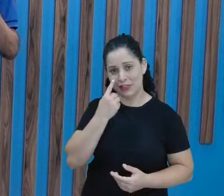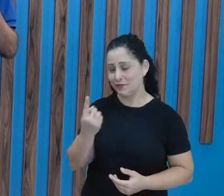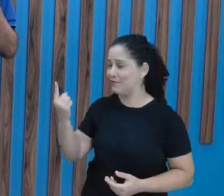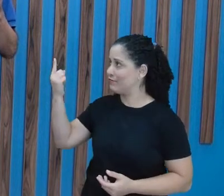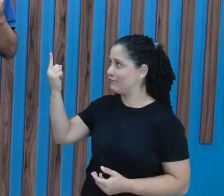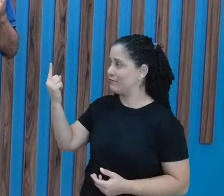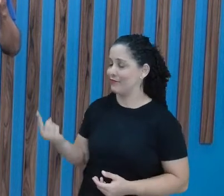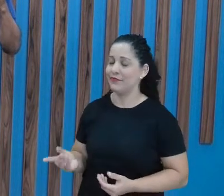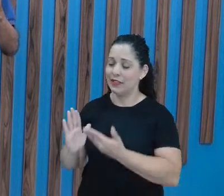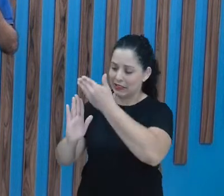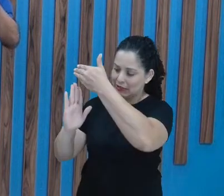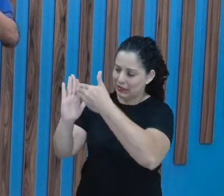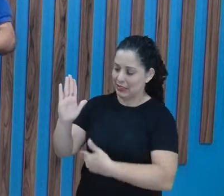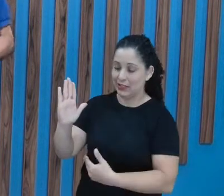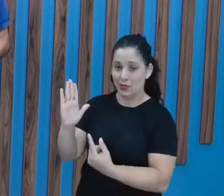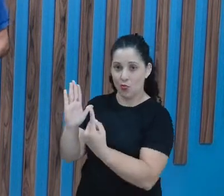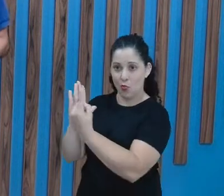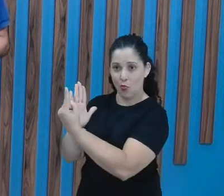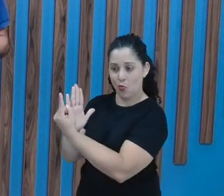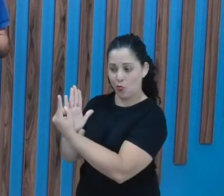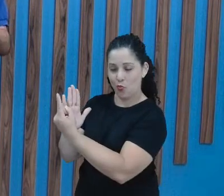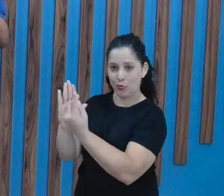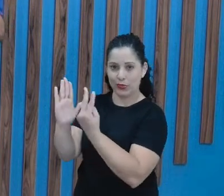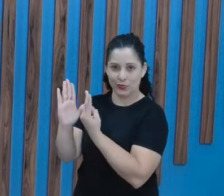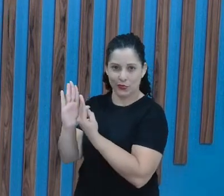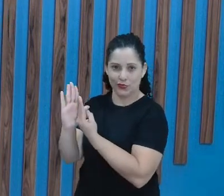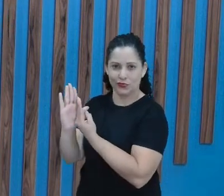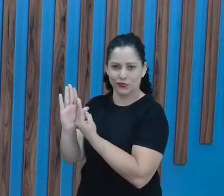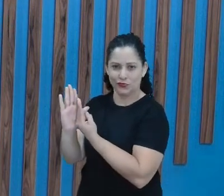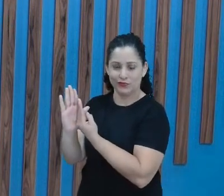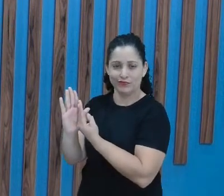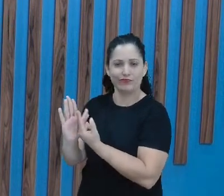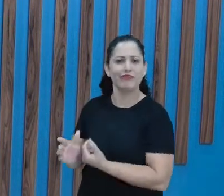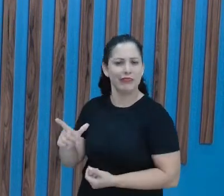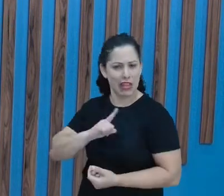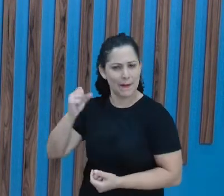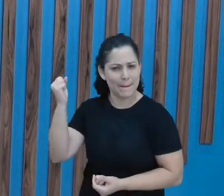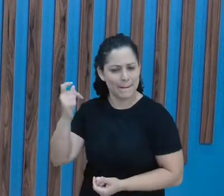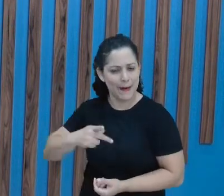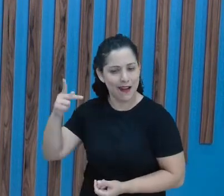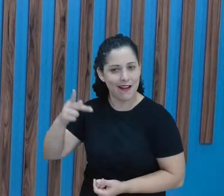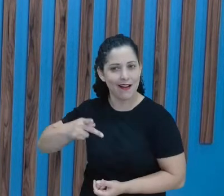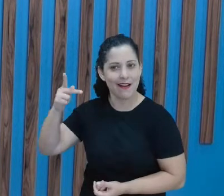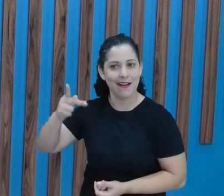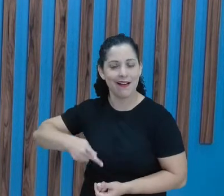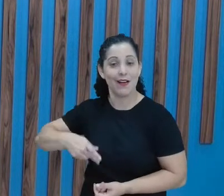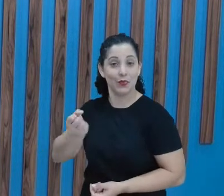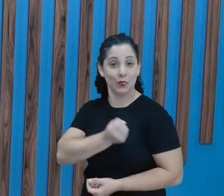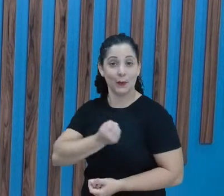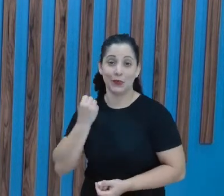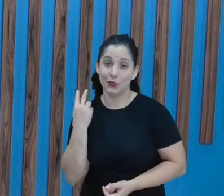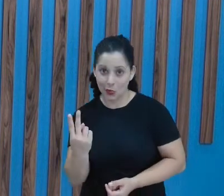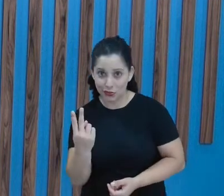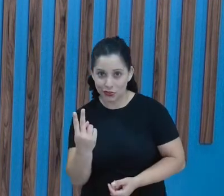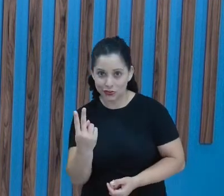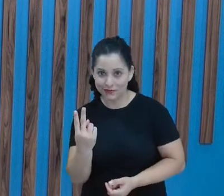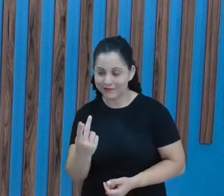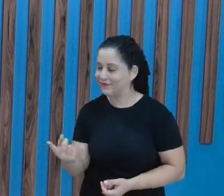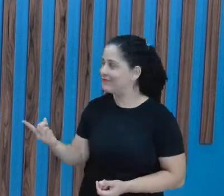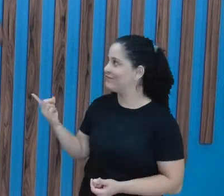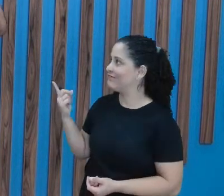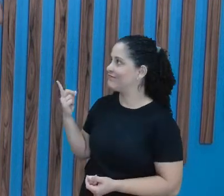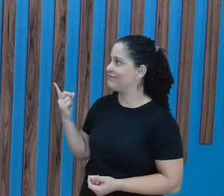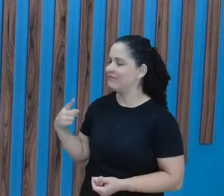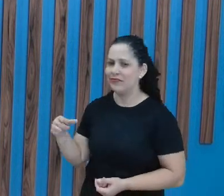4 por 2 vai dar 2. Ricardinho ainda tem um número par, que é o número 2 aqui, ó. Se tem um número par